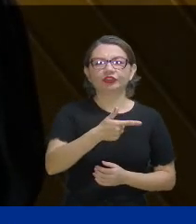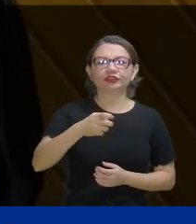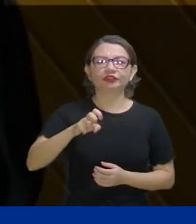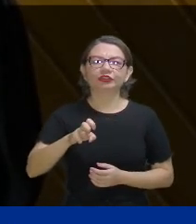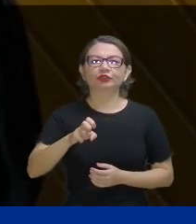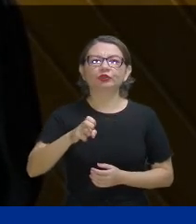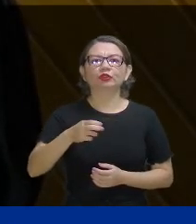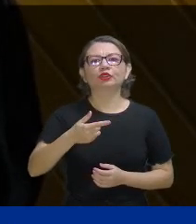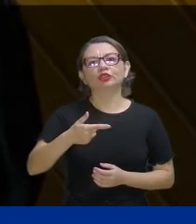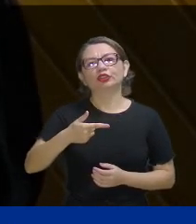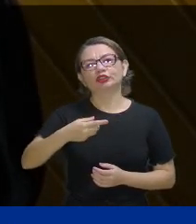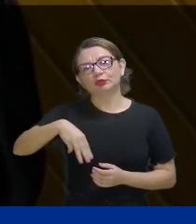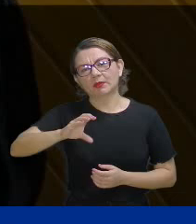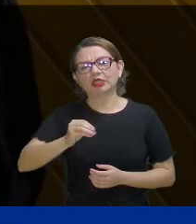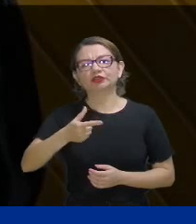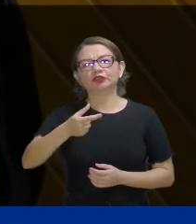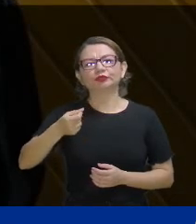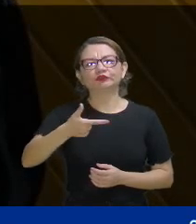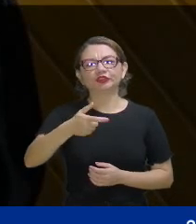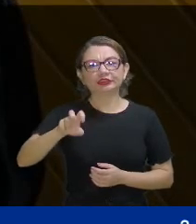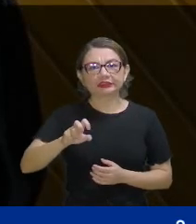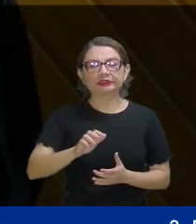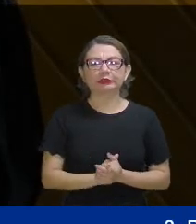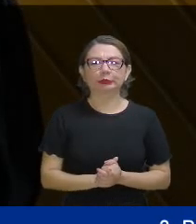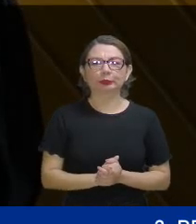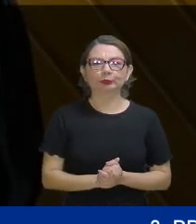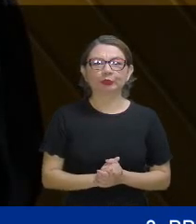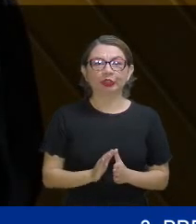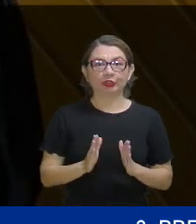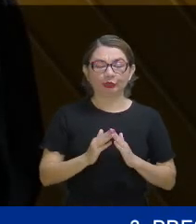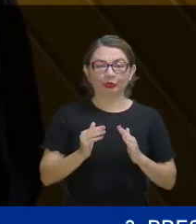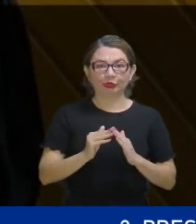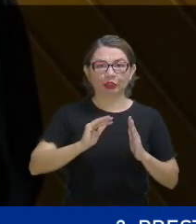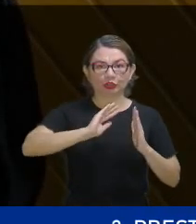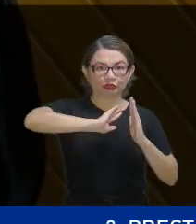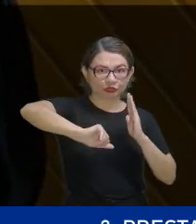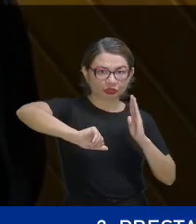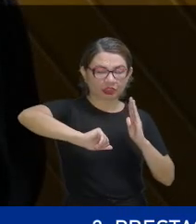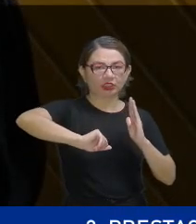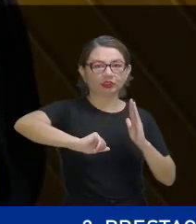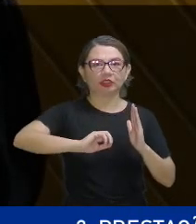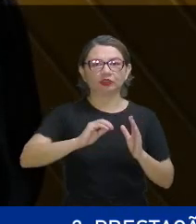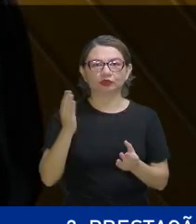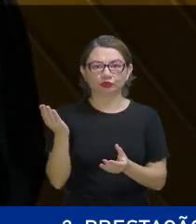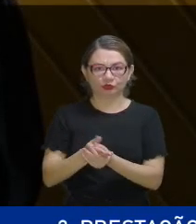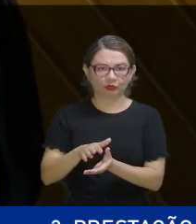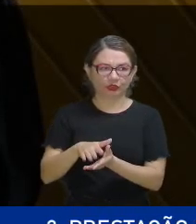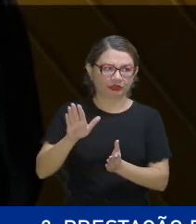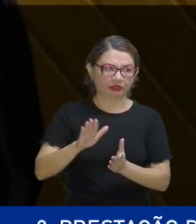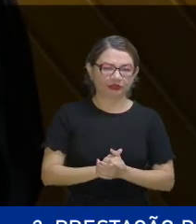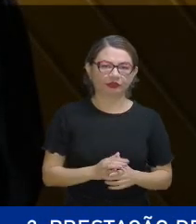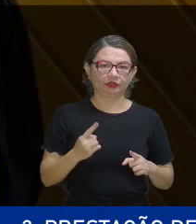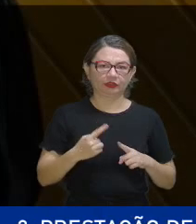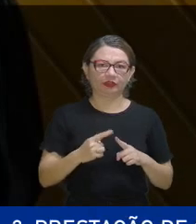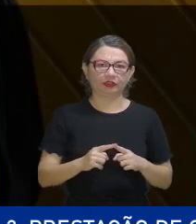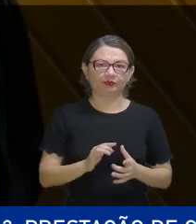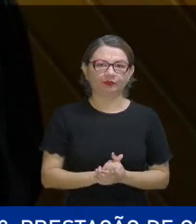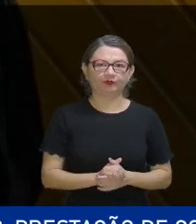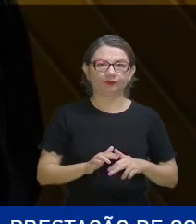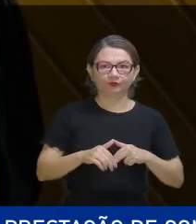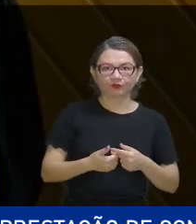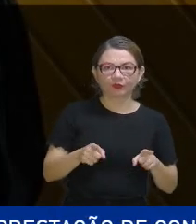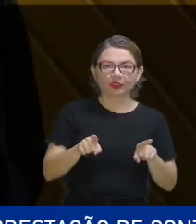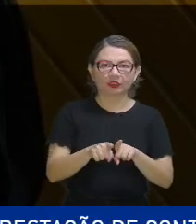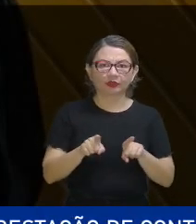25/3/2025, petições nas quais, em síntese, requeriu a retirada do processo da pauta, a concessão de dilação de prazo e